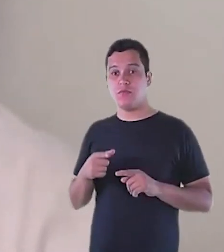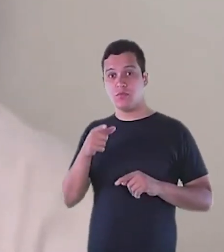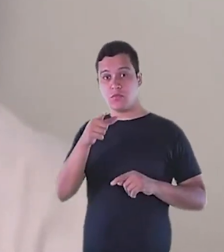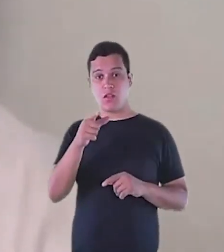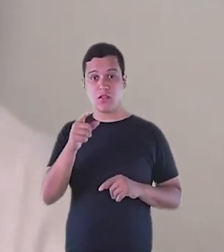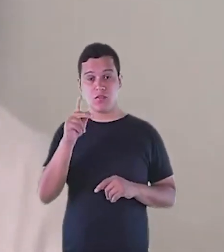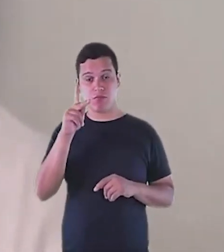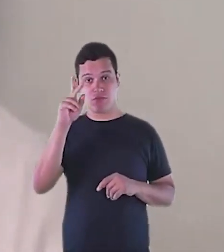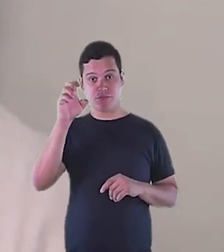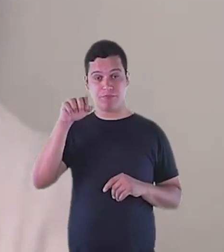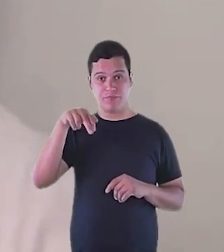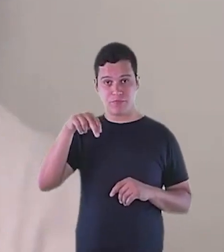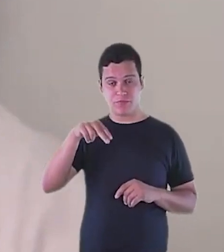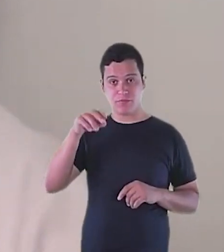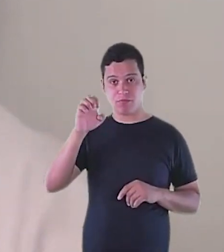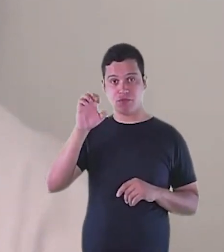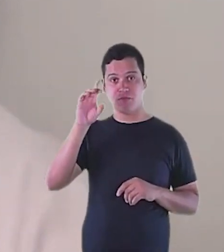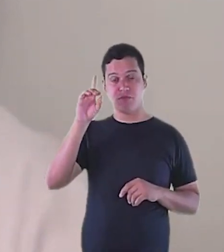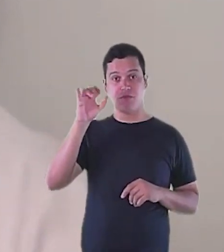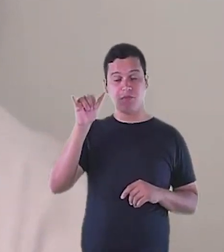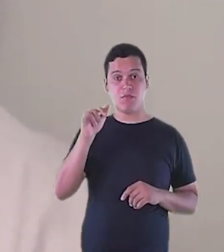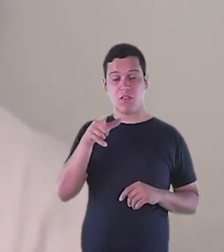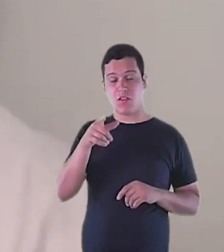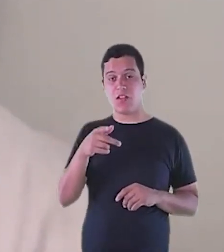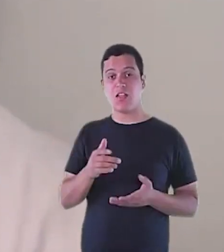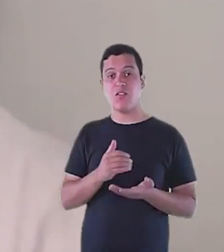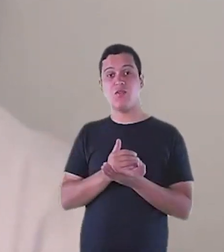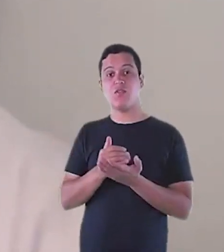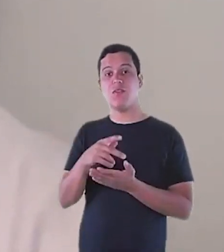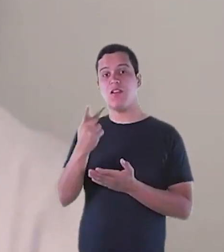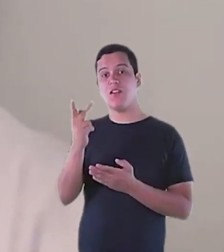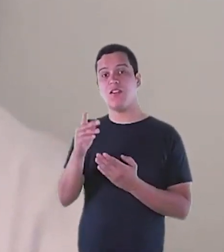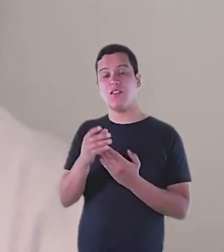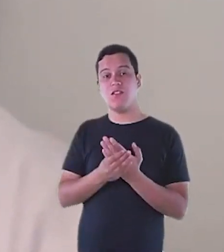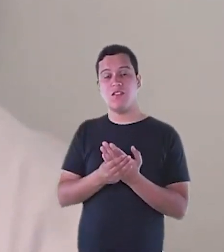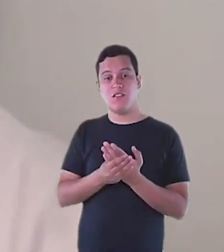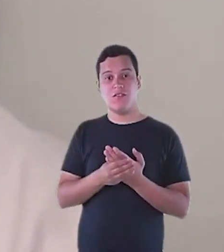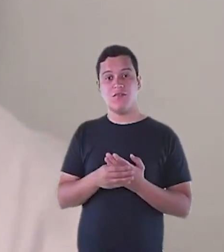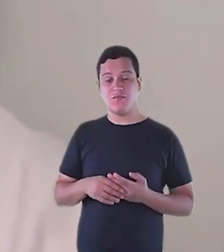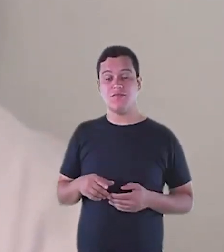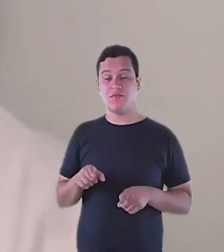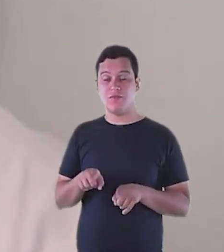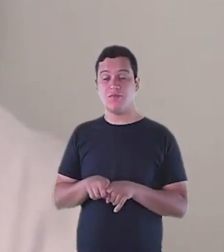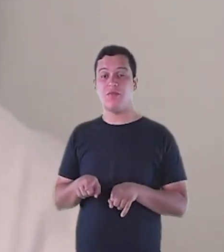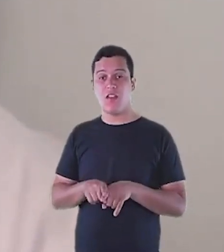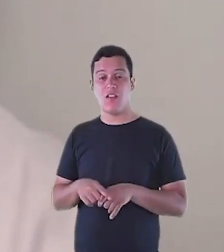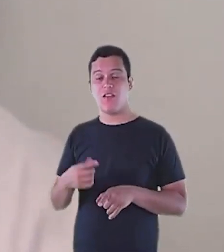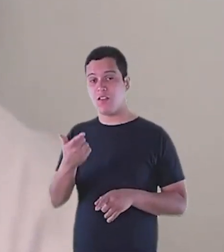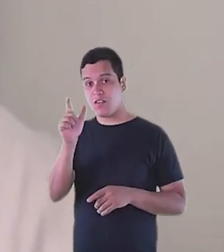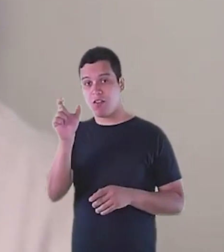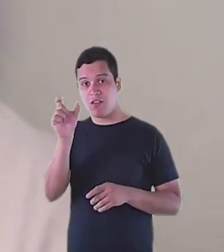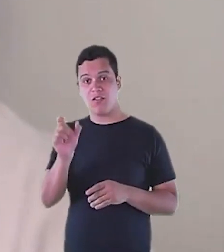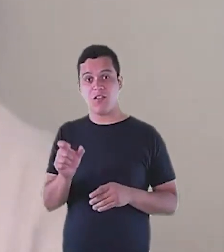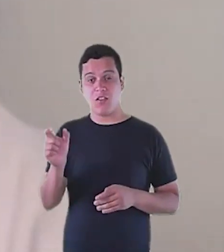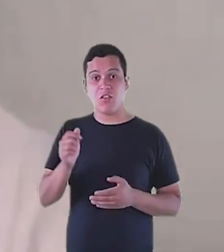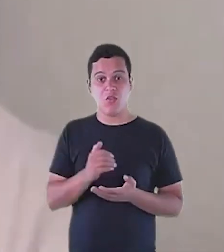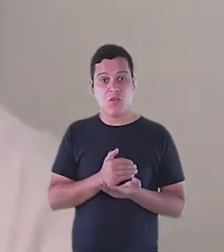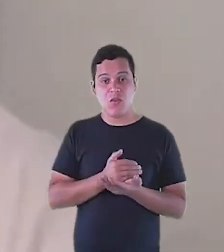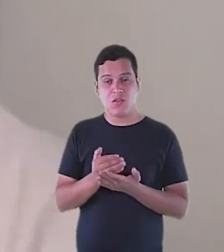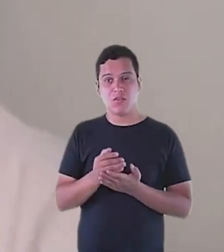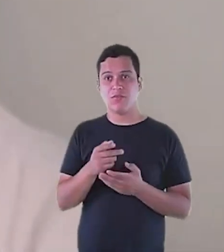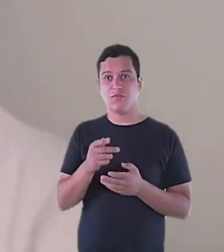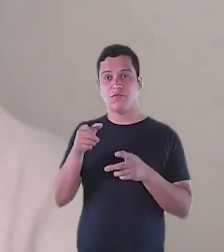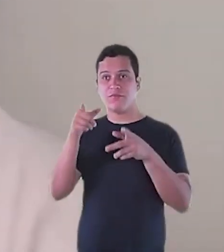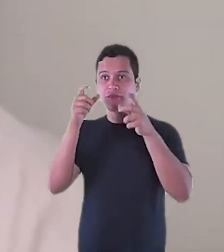Kenneth Maxwell abre a Devassa da Devassa. E o Lucas Figueiredo também descreve essa cena num capítulo belíssimo, se não me